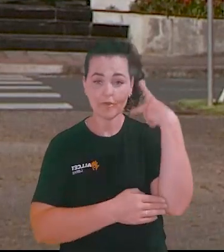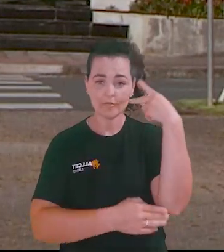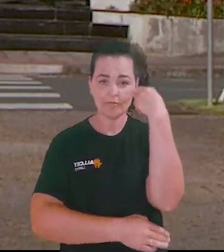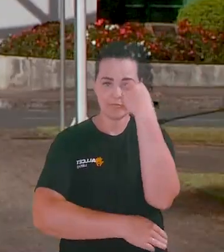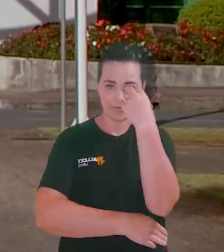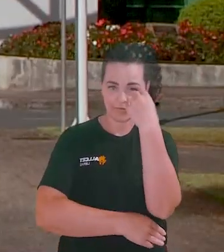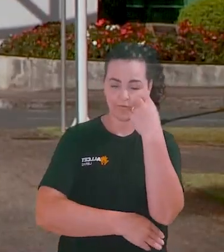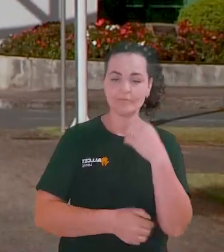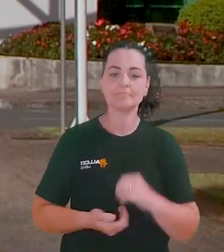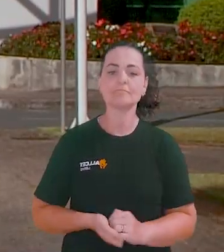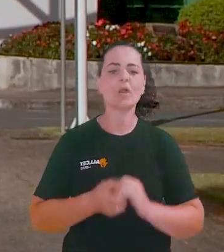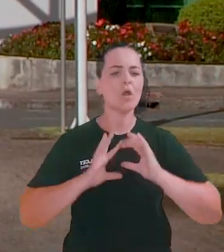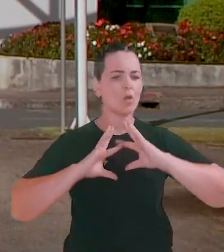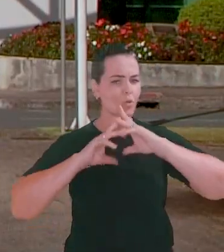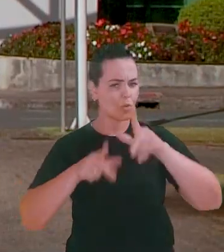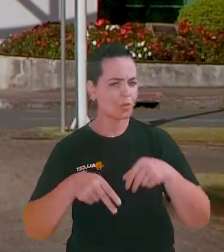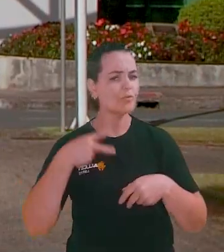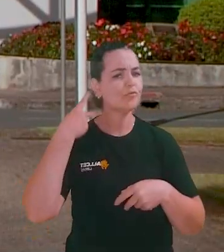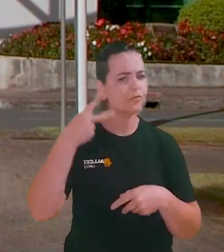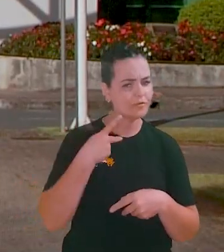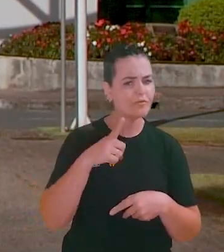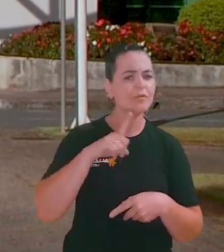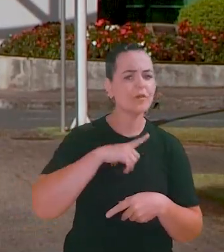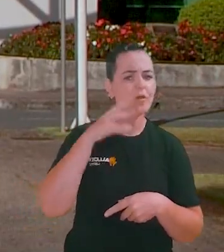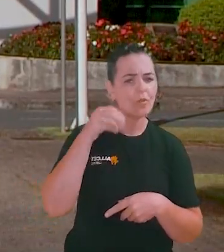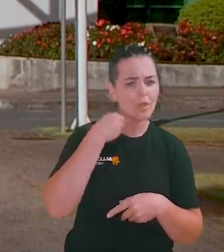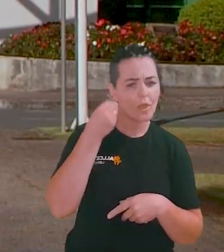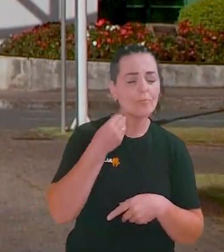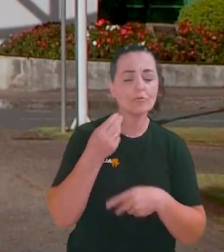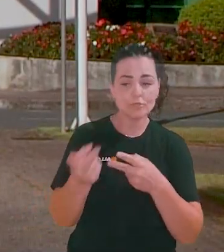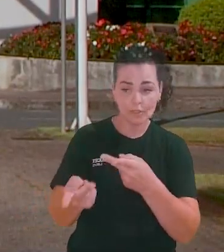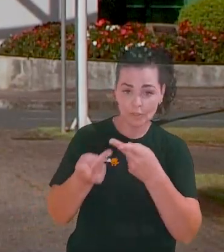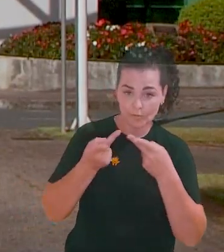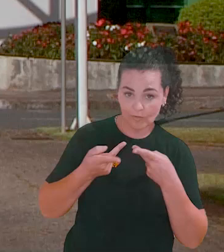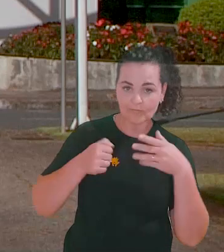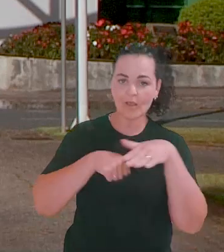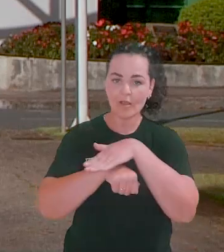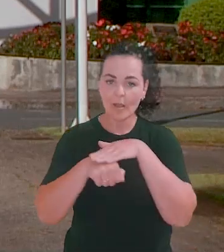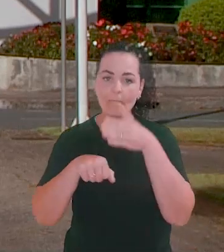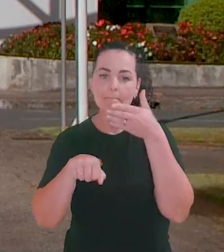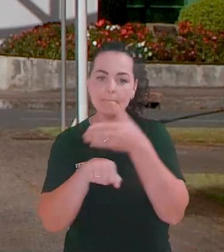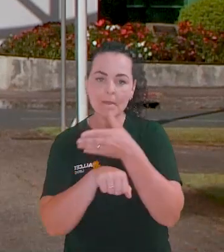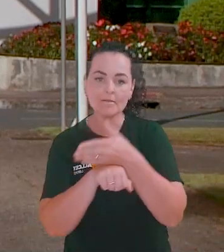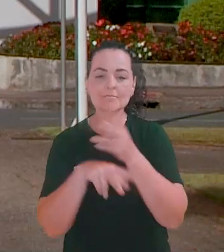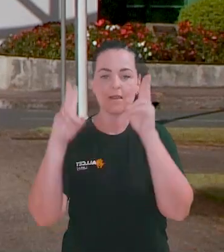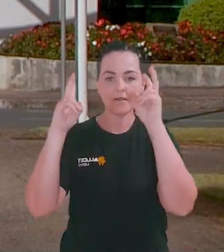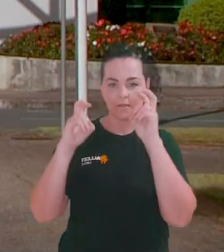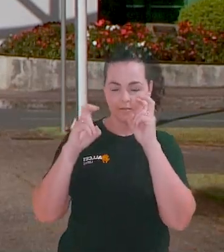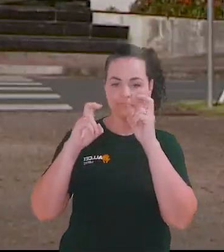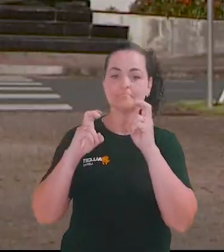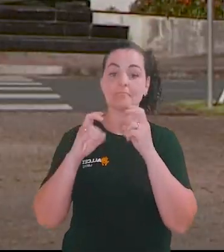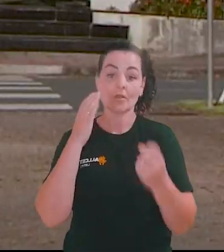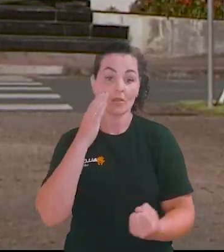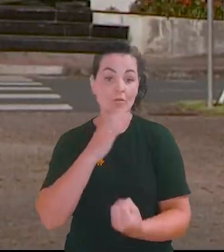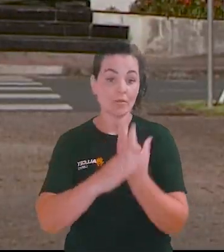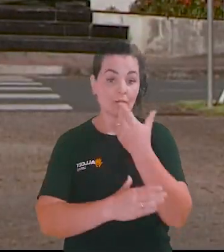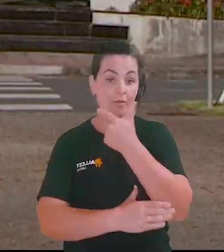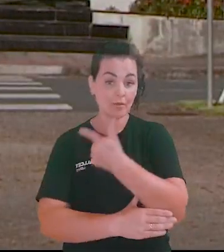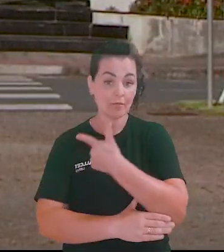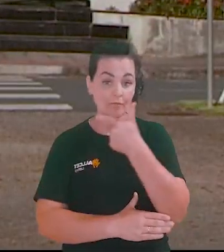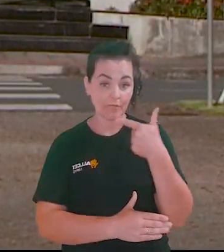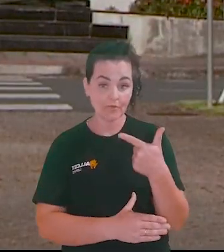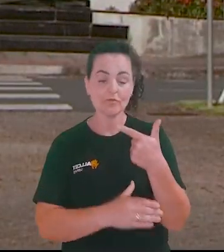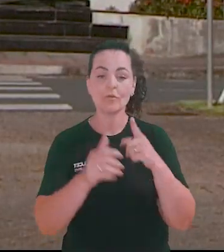Jonathan Henck. Todos os parlamentares tiveram a oportunidade de indicar uma entidade para fazer parte desse programa. Fundada